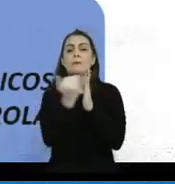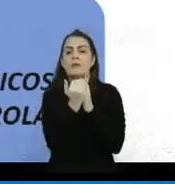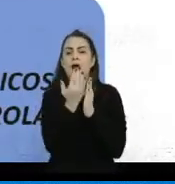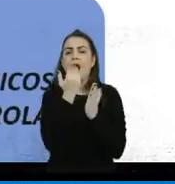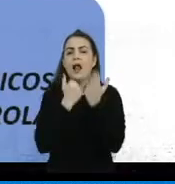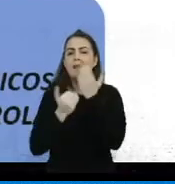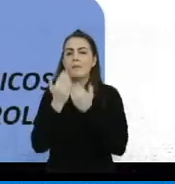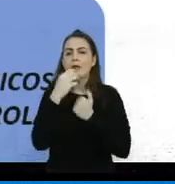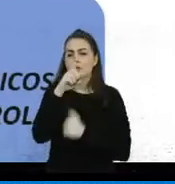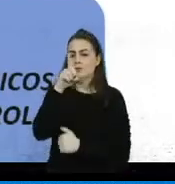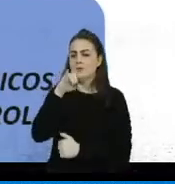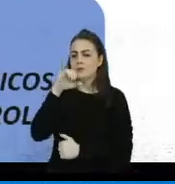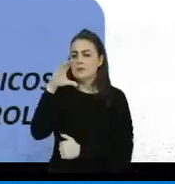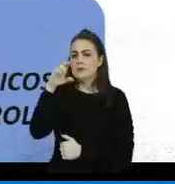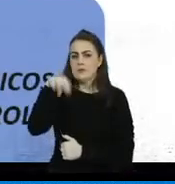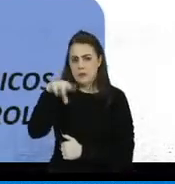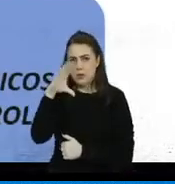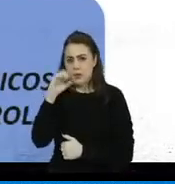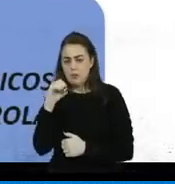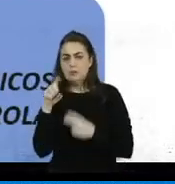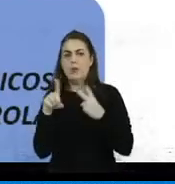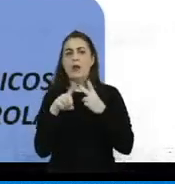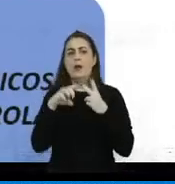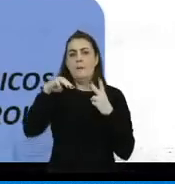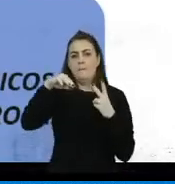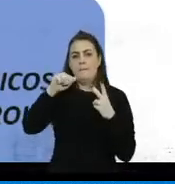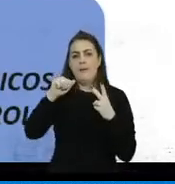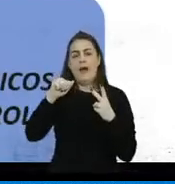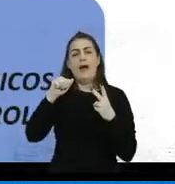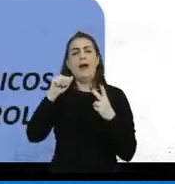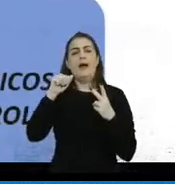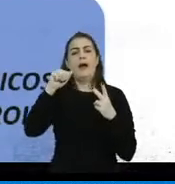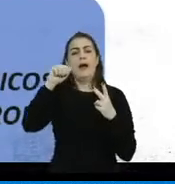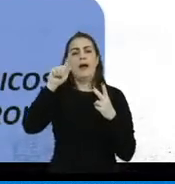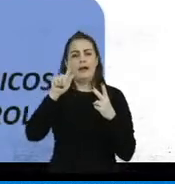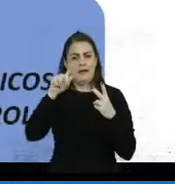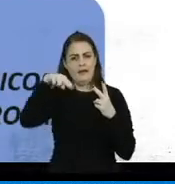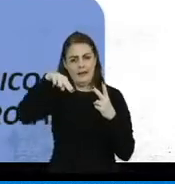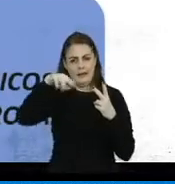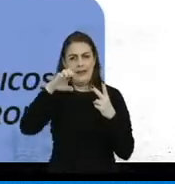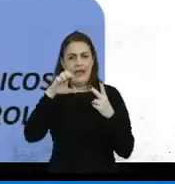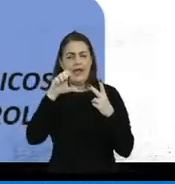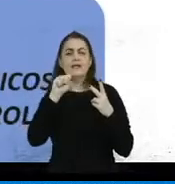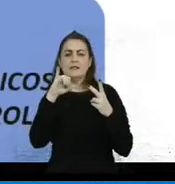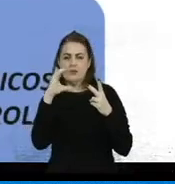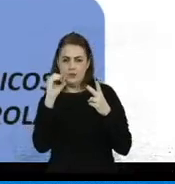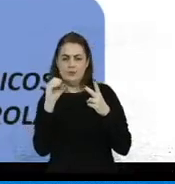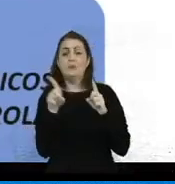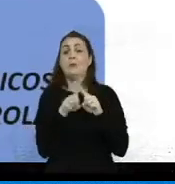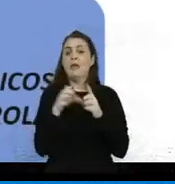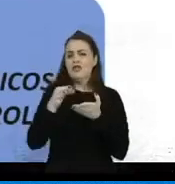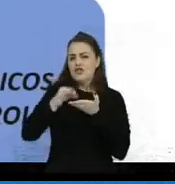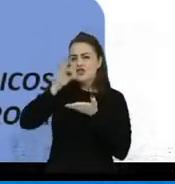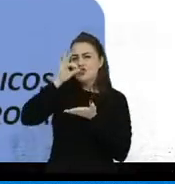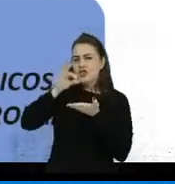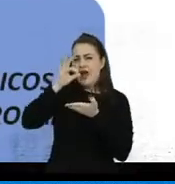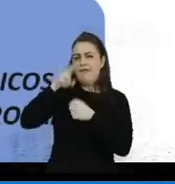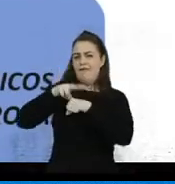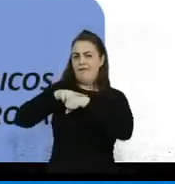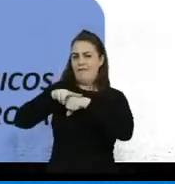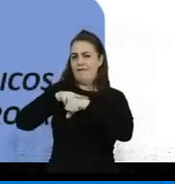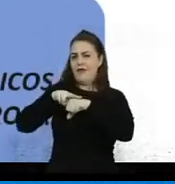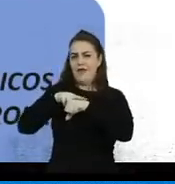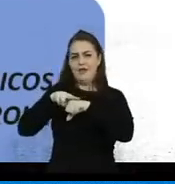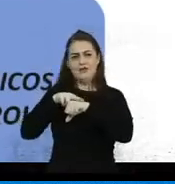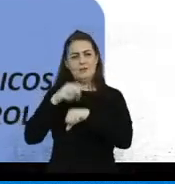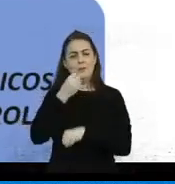o chazinho preto, um chazinho verde, que também vai muito bem. Tudo isso sendo feito o quê? Em conjunto. Quem é